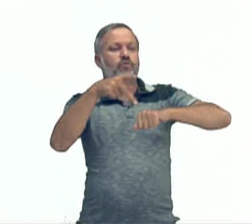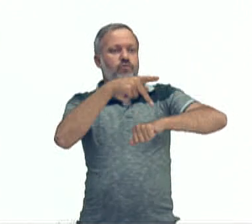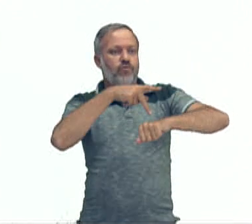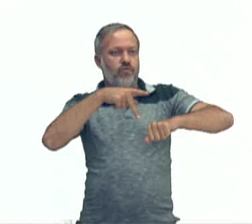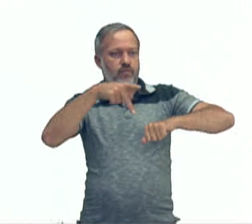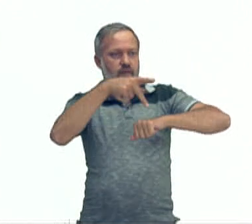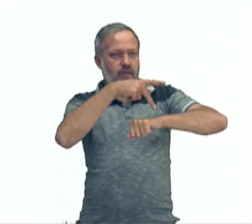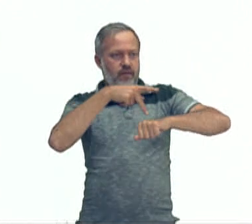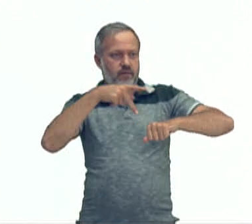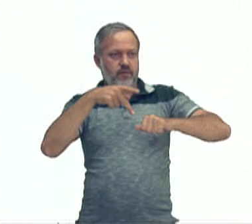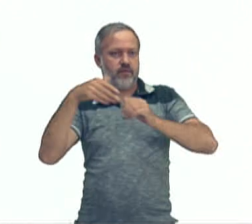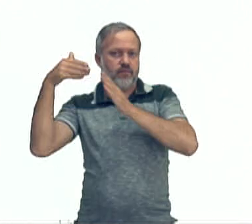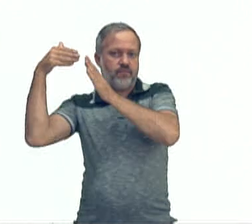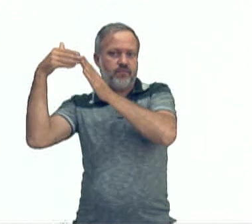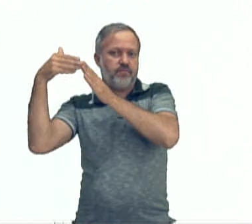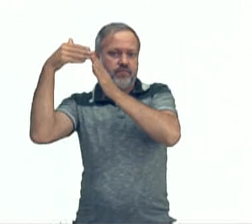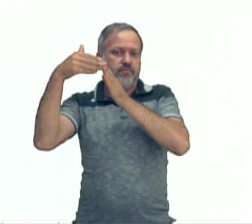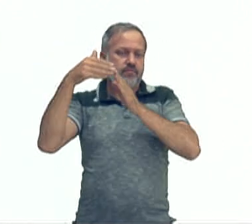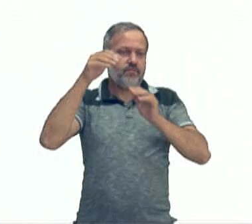ingleses.